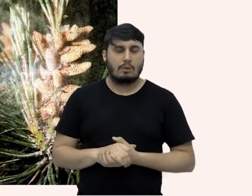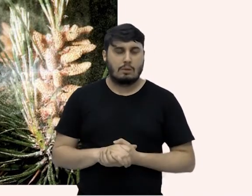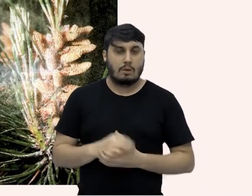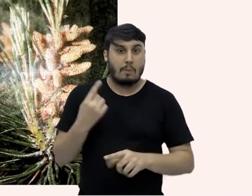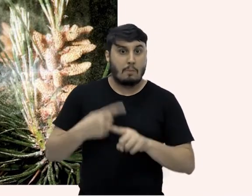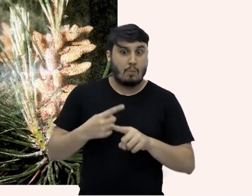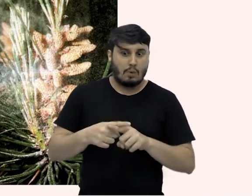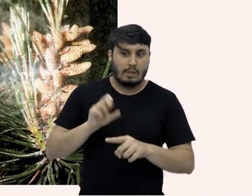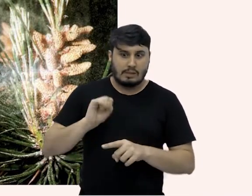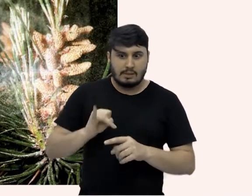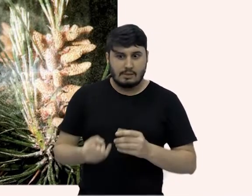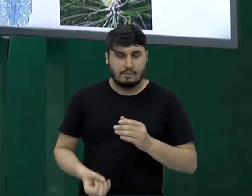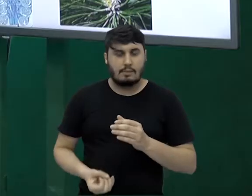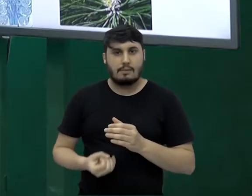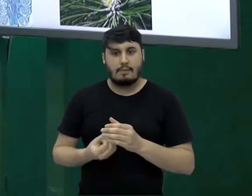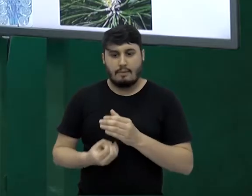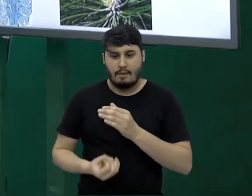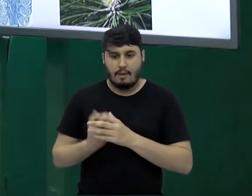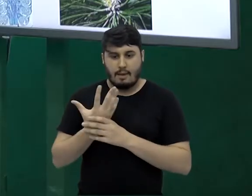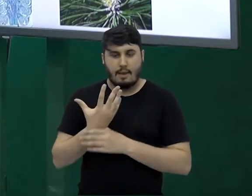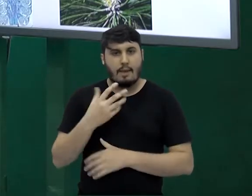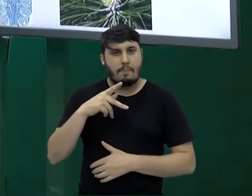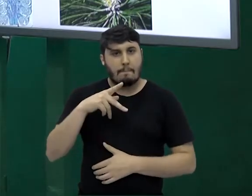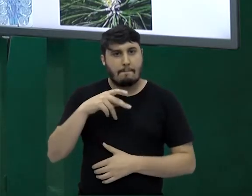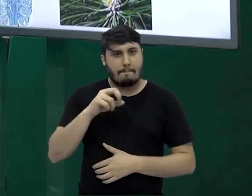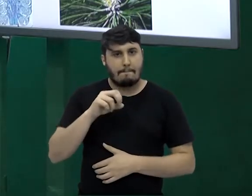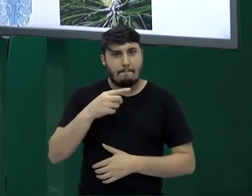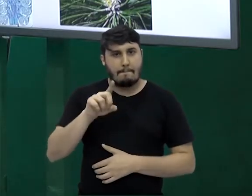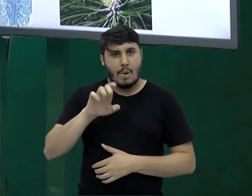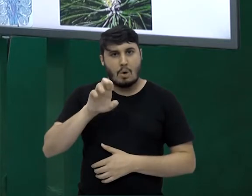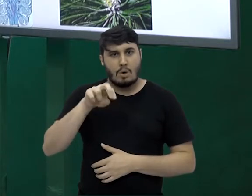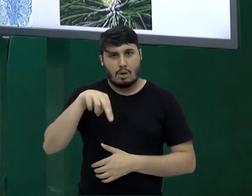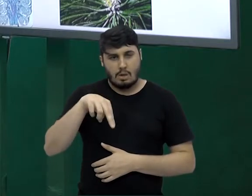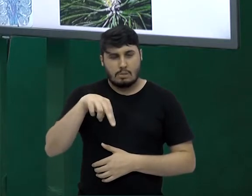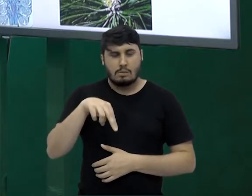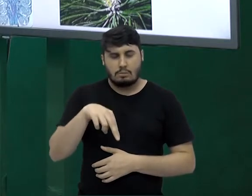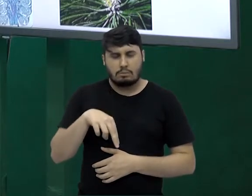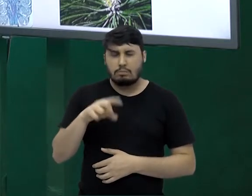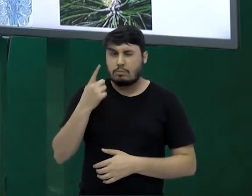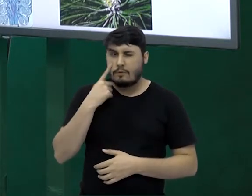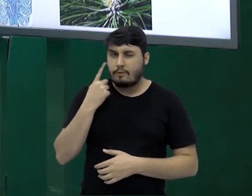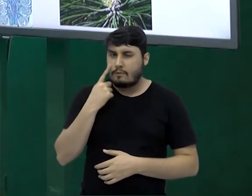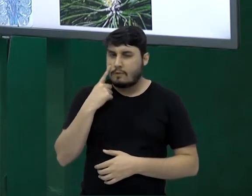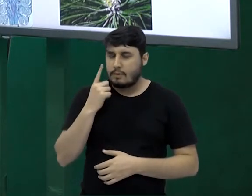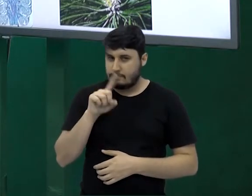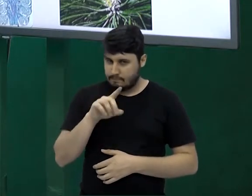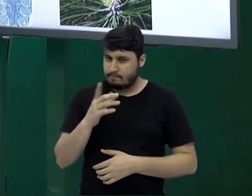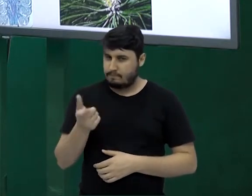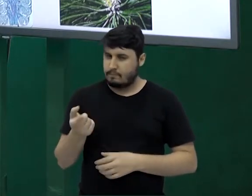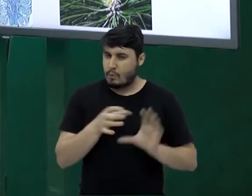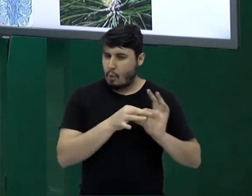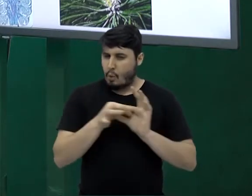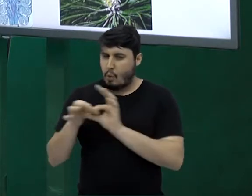quê? Quando você forma o pólen, tá? Vê, volta aqui a